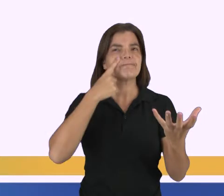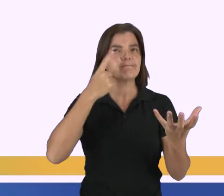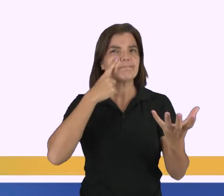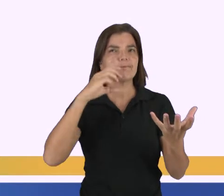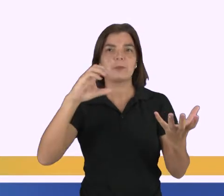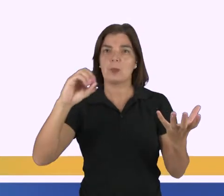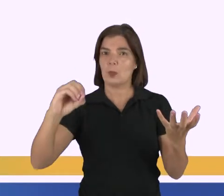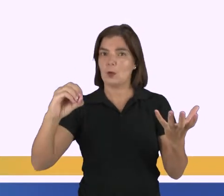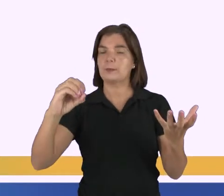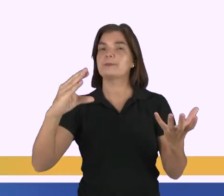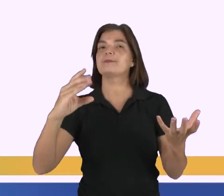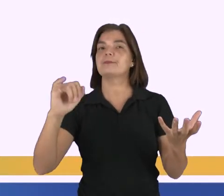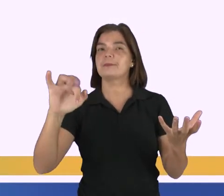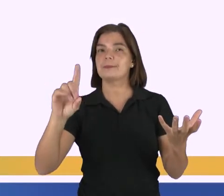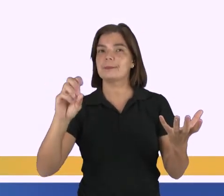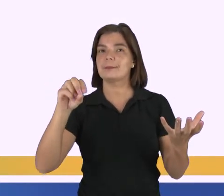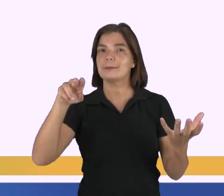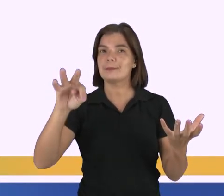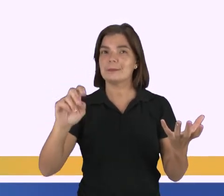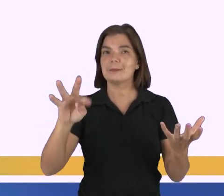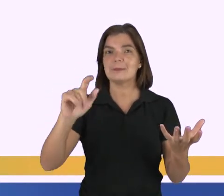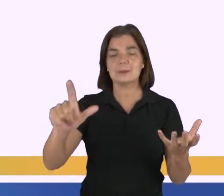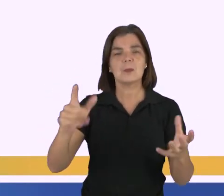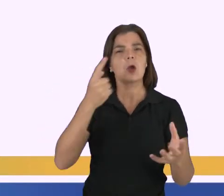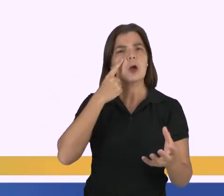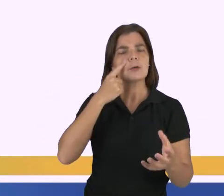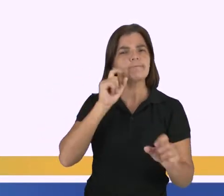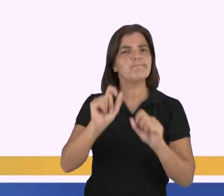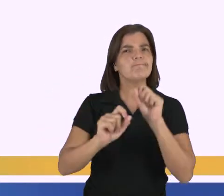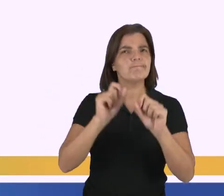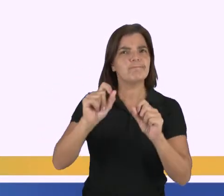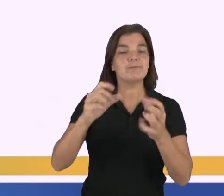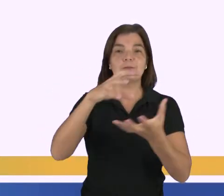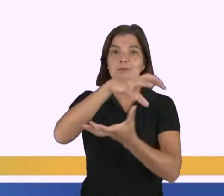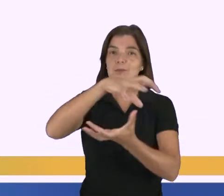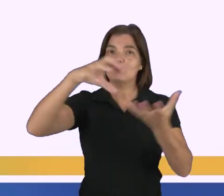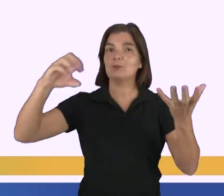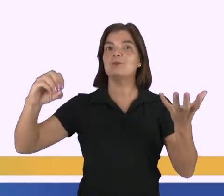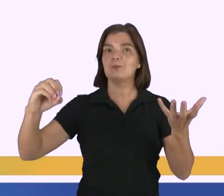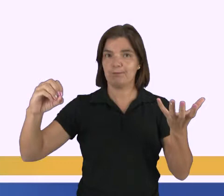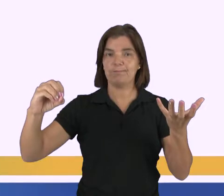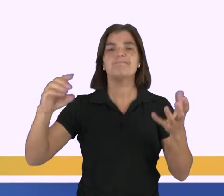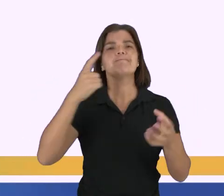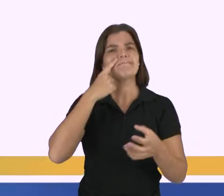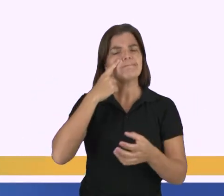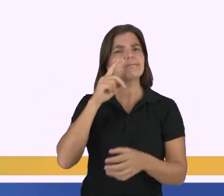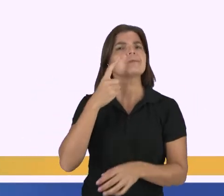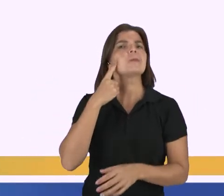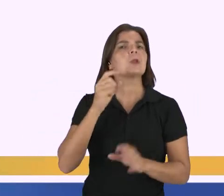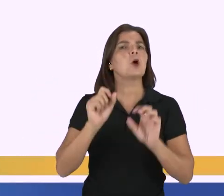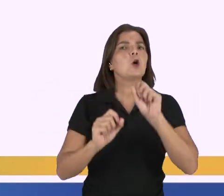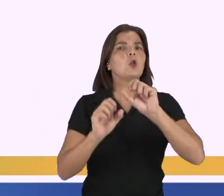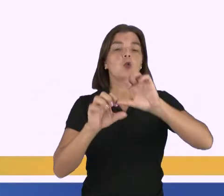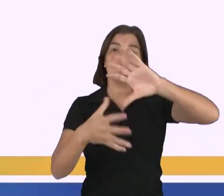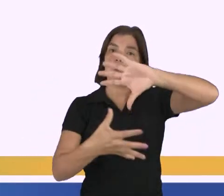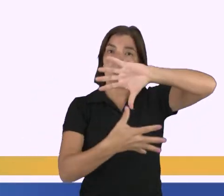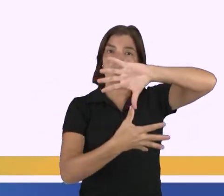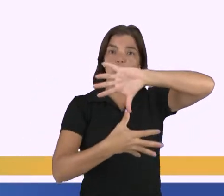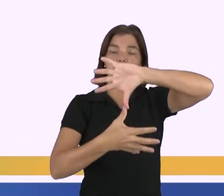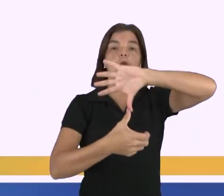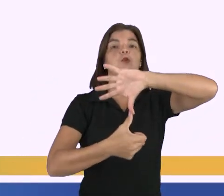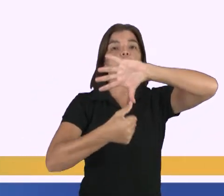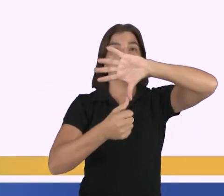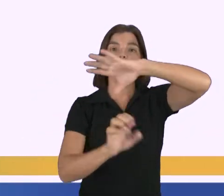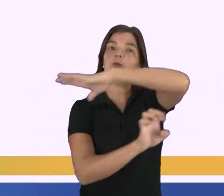essa figura que ele realmente está totalmente na parte ocidental. A maior parte dele fica ao sul da linha do Equador